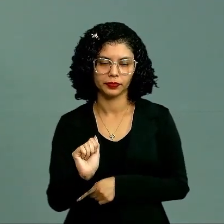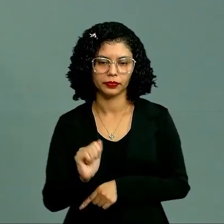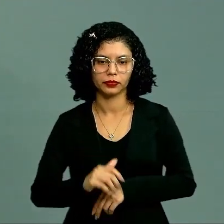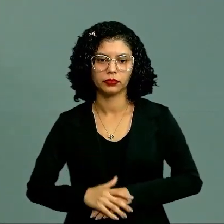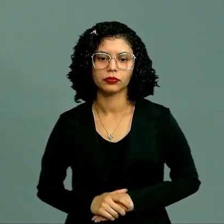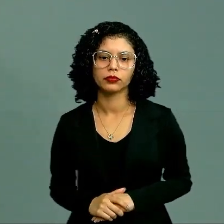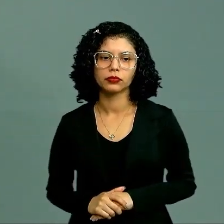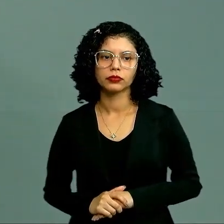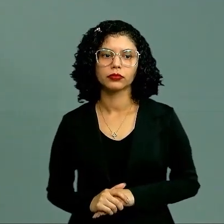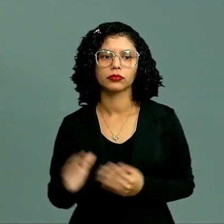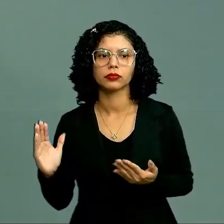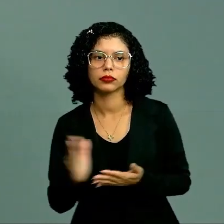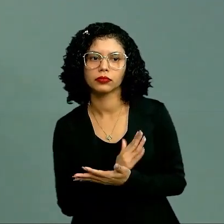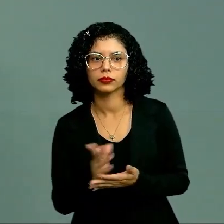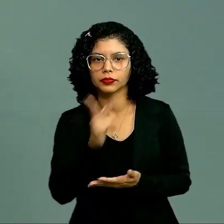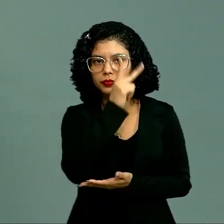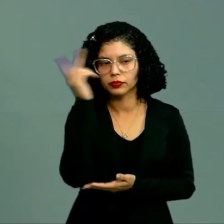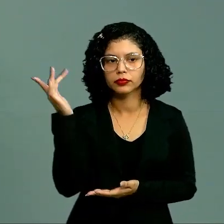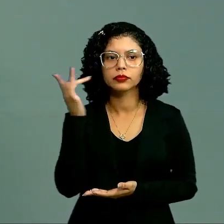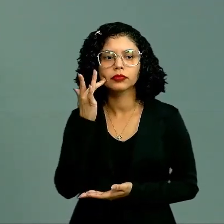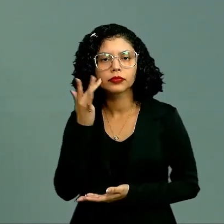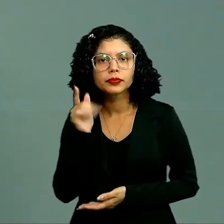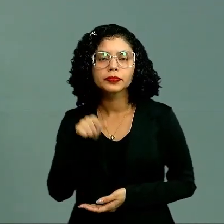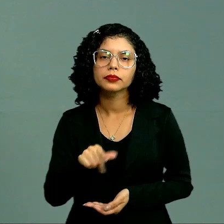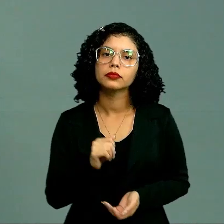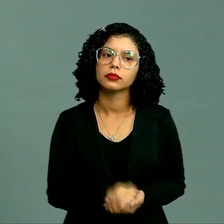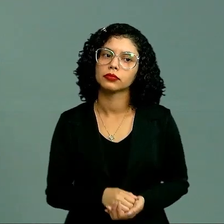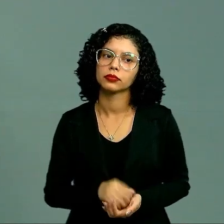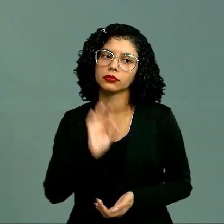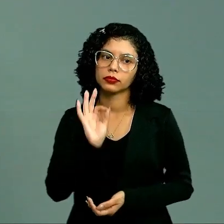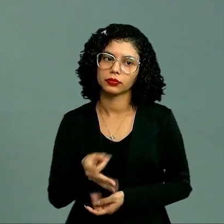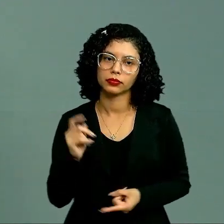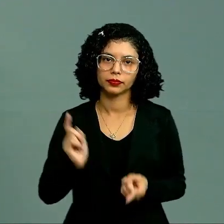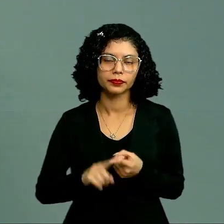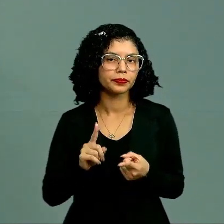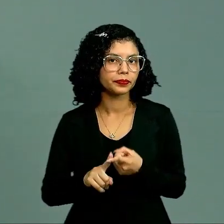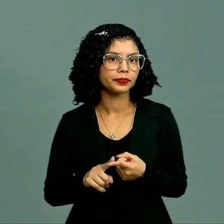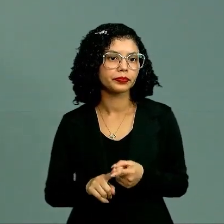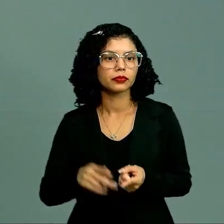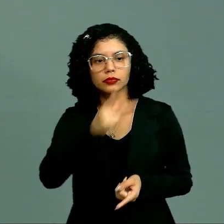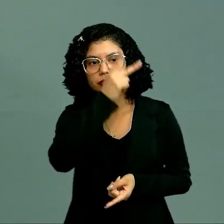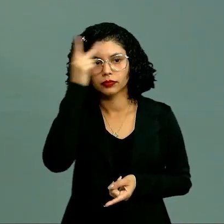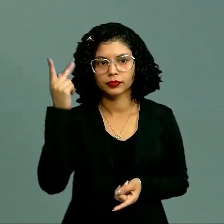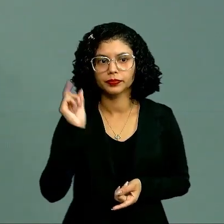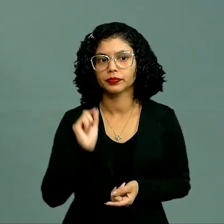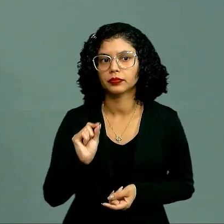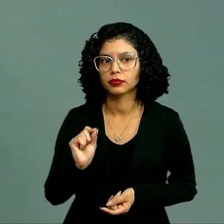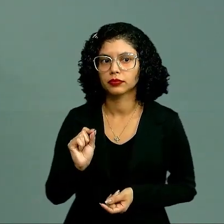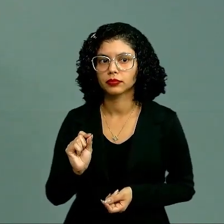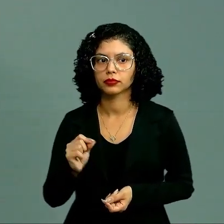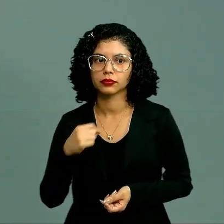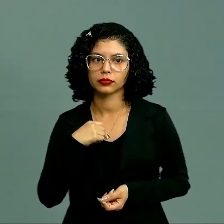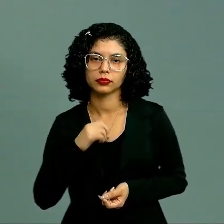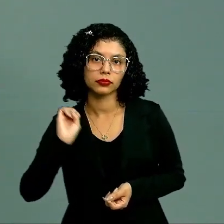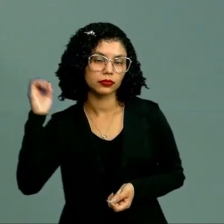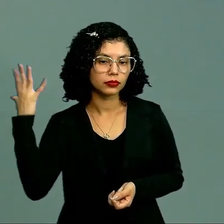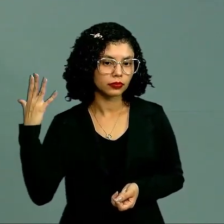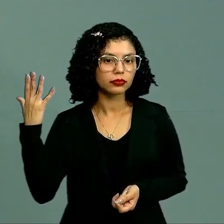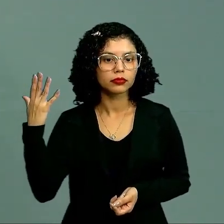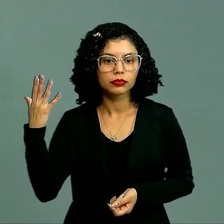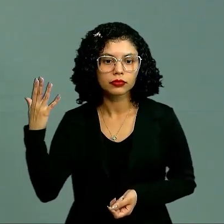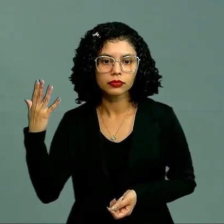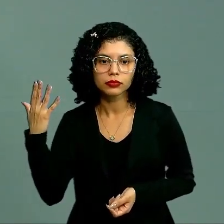A. Eu sei que algumas pessoas vão achar que essa questão é a questão correta, porque a pessoa entendeu o seguinte, eu causei um dano e